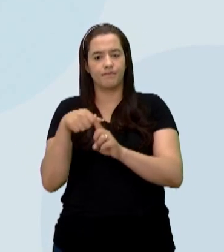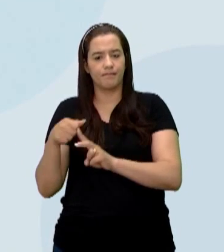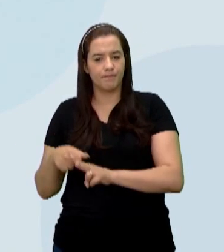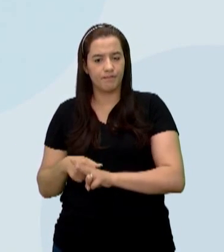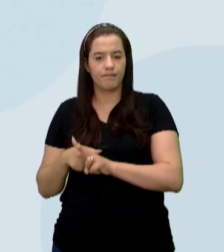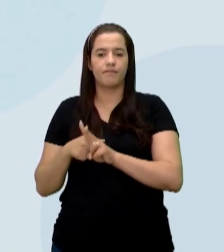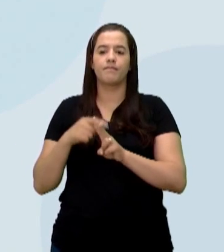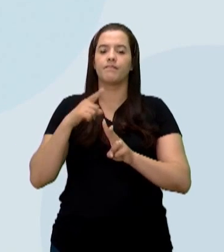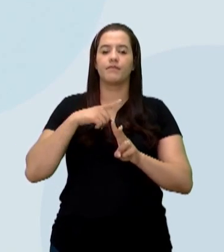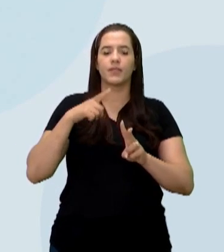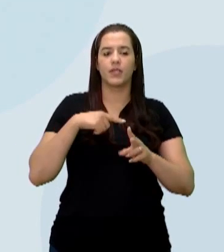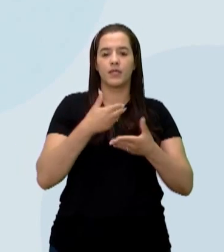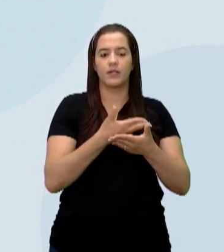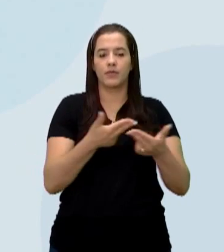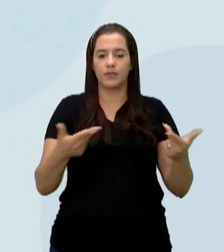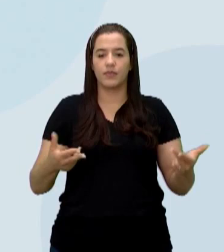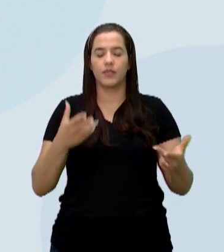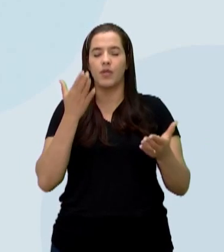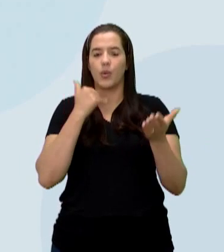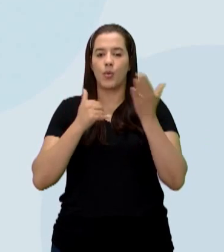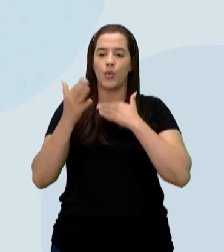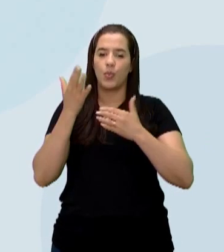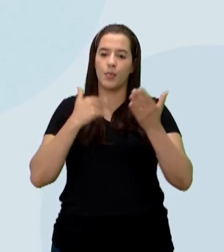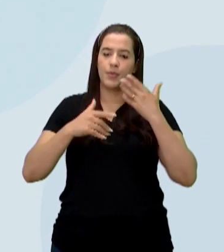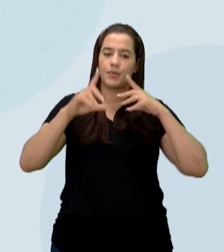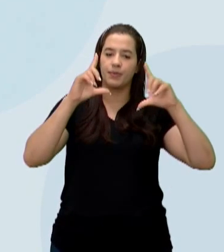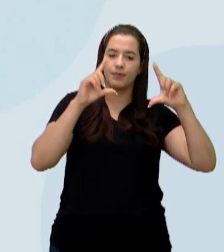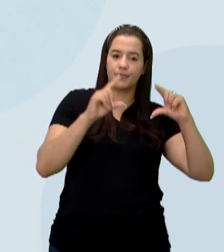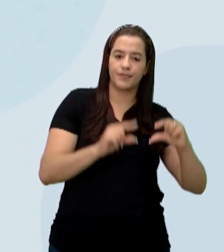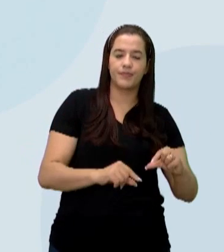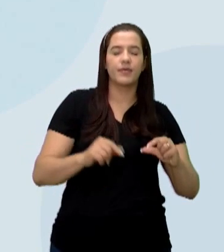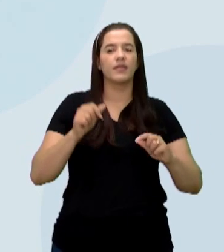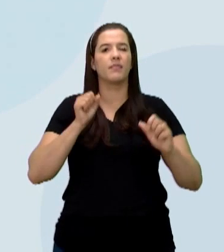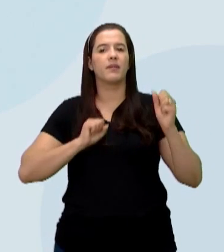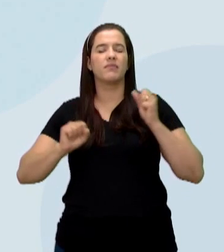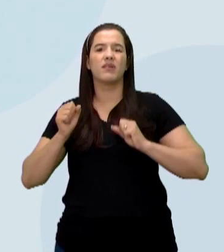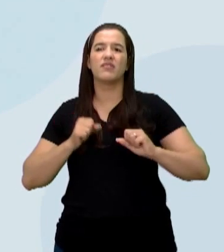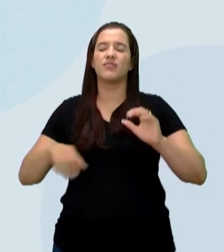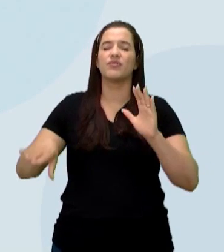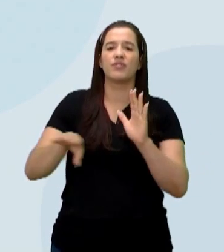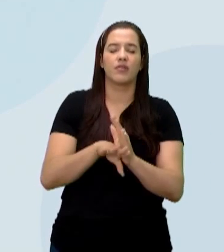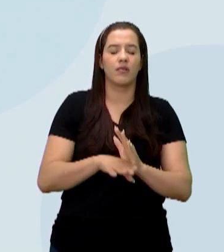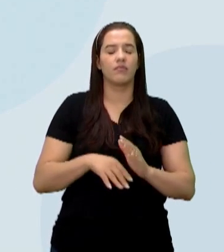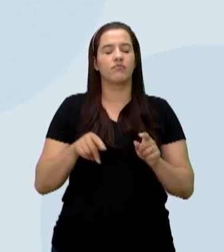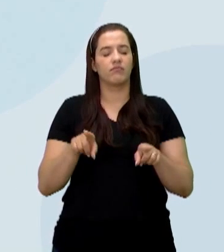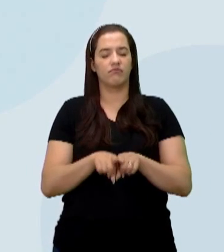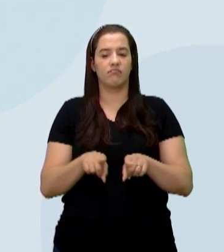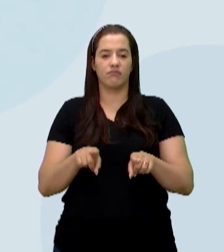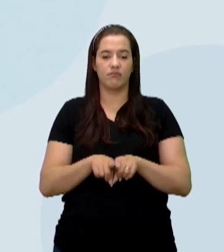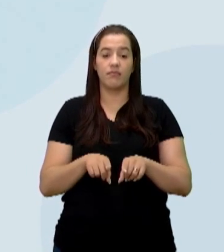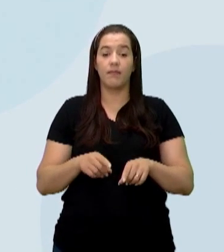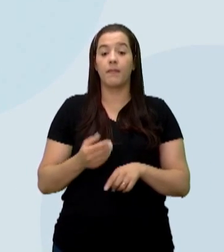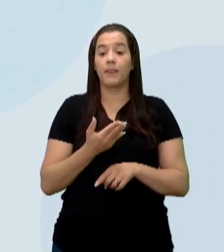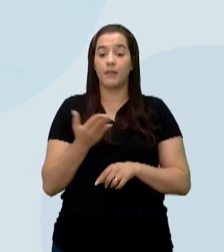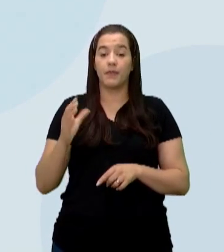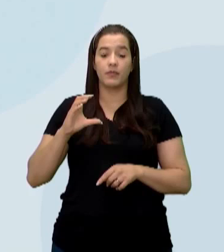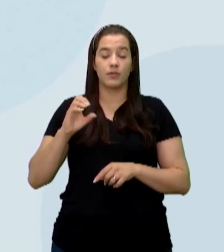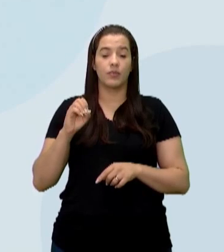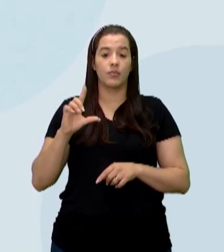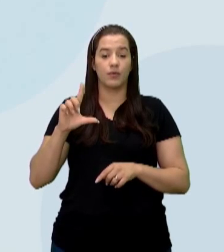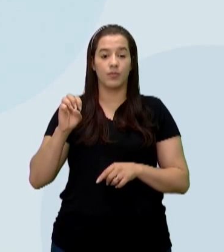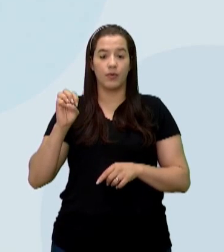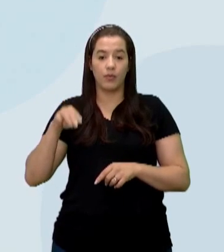pois os mantimentos já estavam acabando e as esperanças também. Colombo, porém, não desistiu